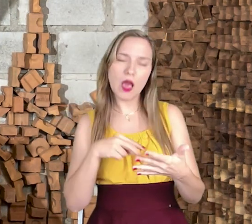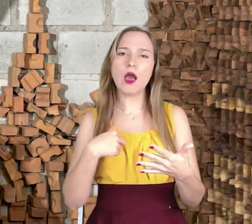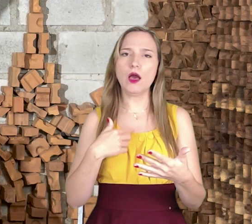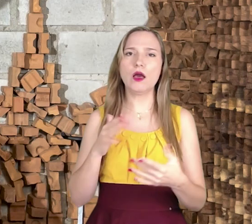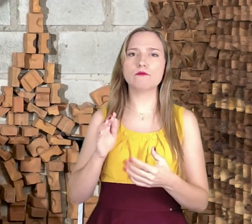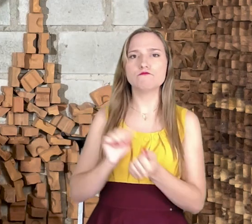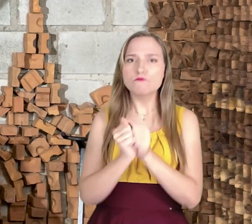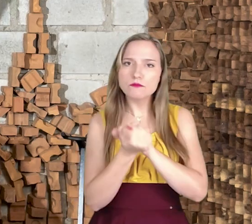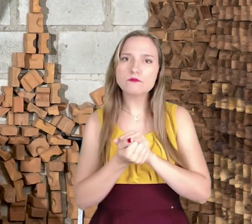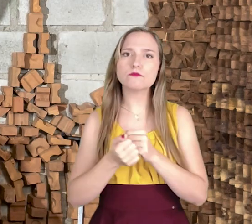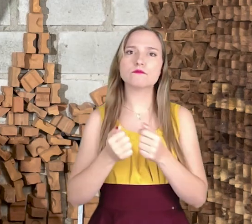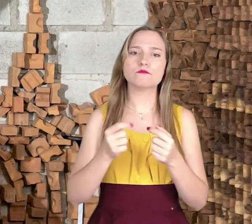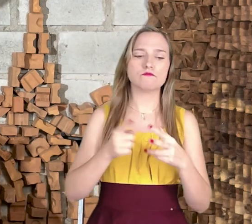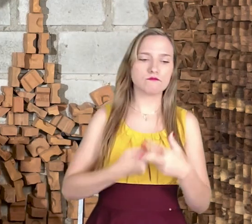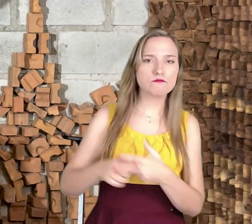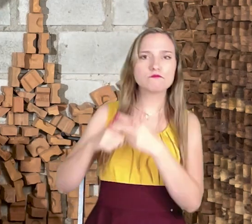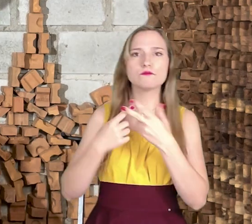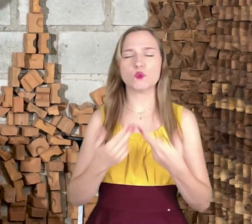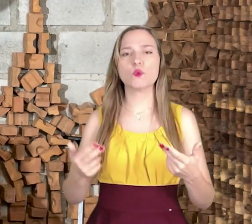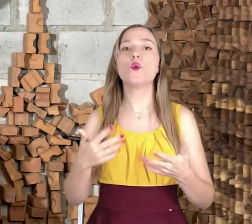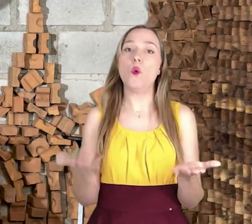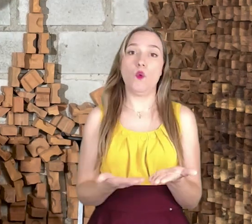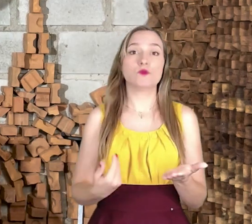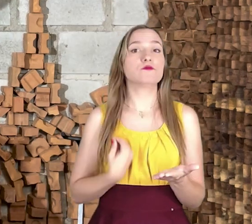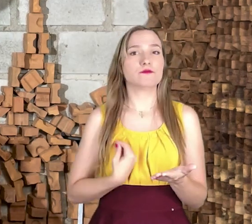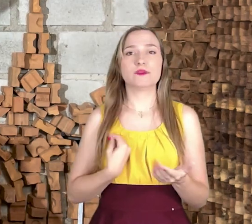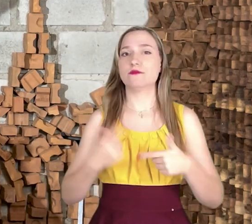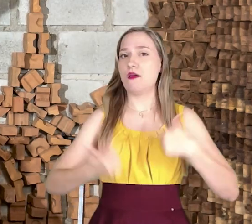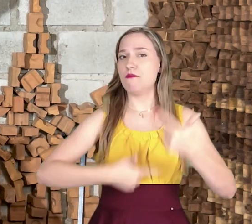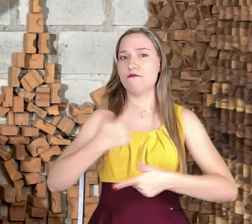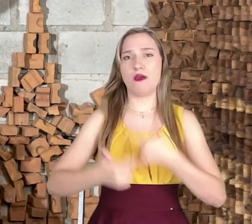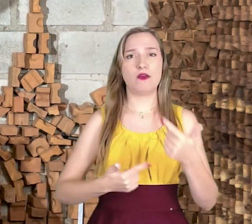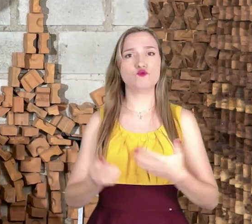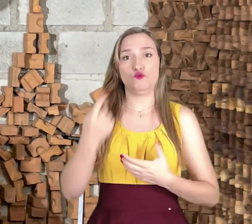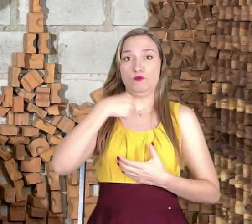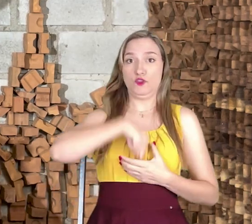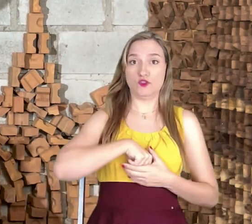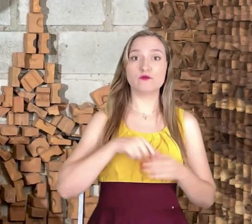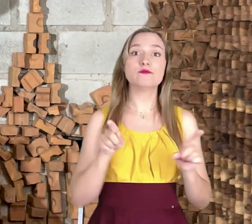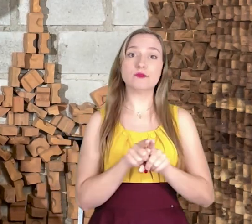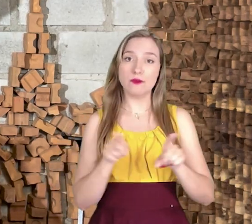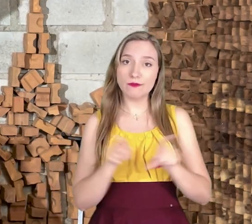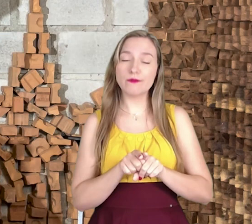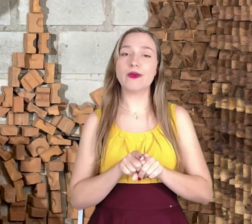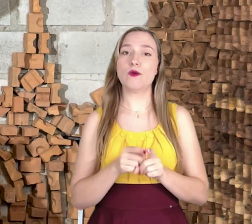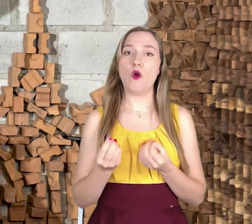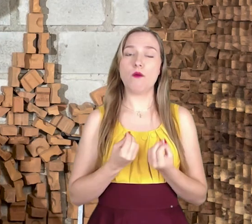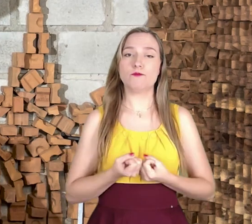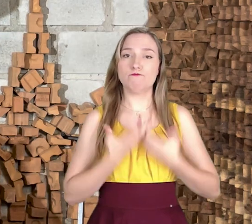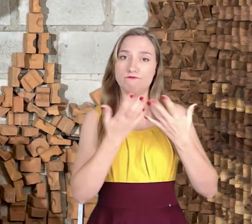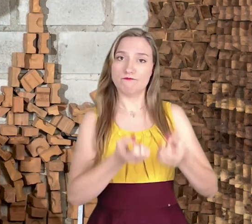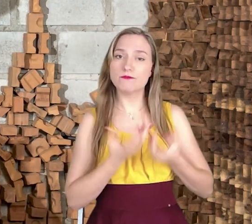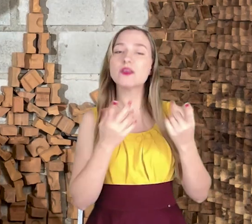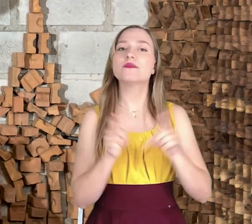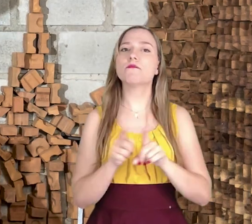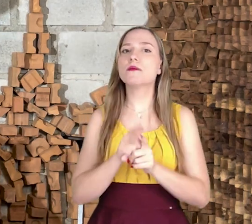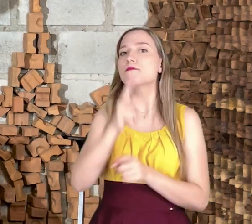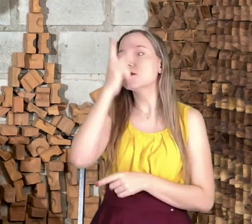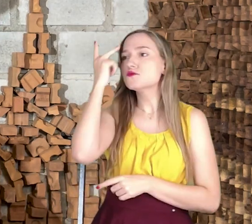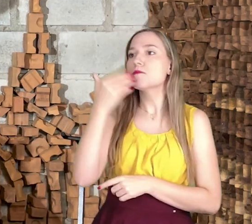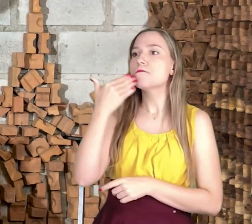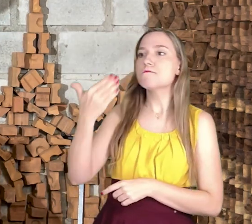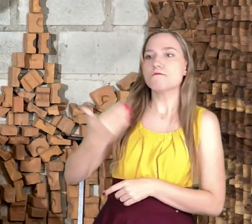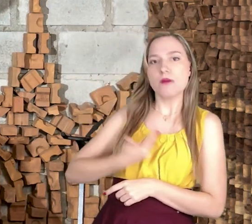até hoje, trabalhado de todas as formas possíveis, tanto subjetivamente quanto objetivamente, quando me encomendam ou quando eu quero compor para